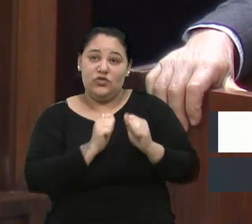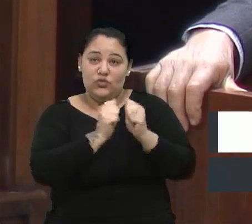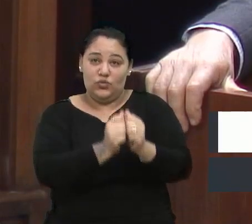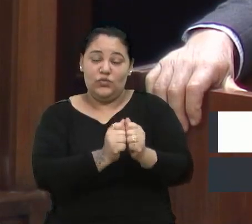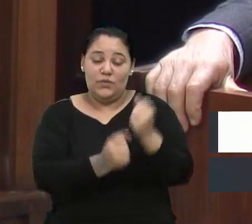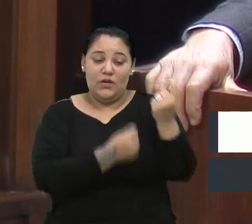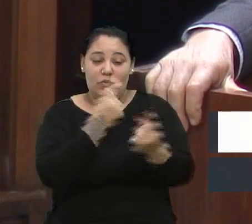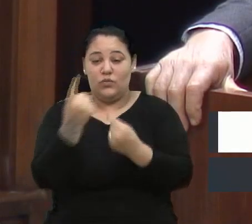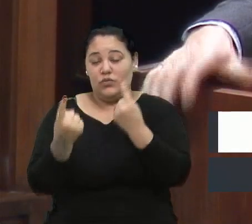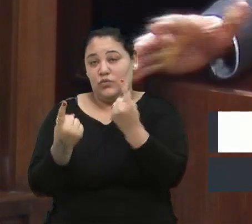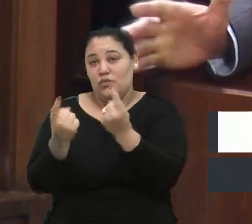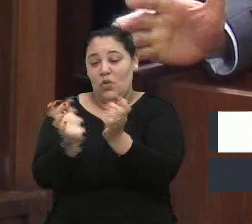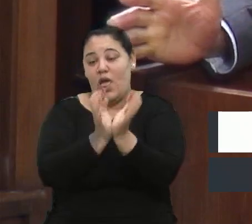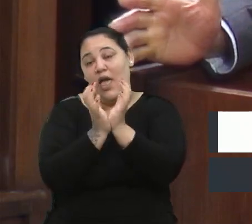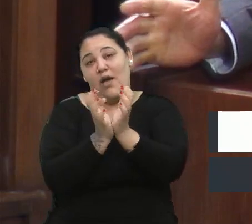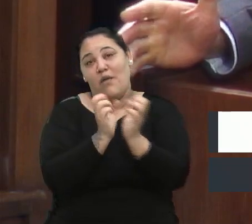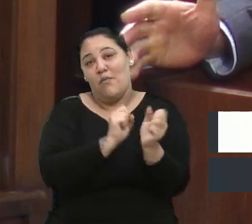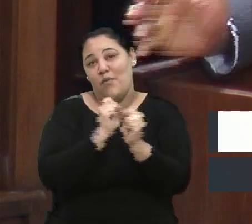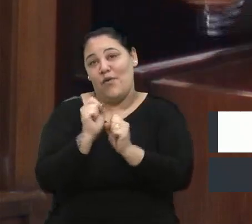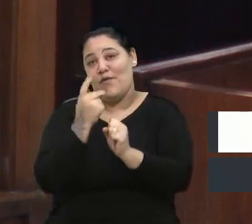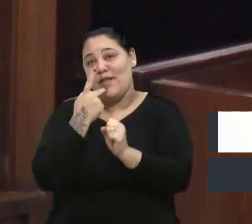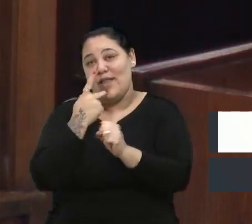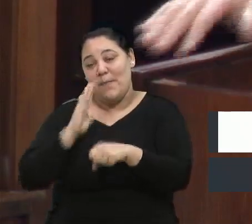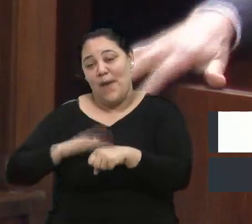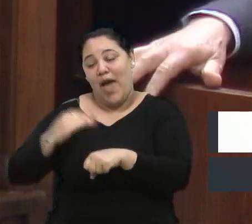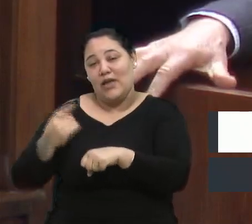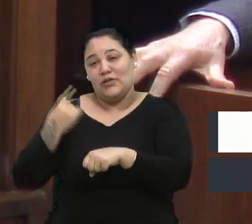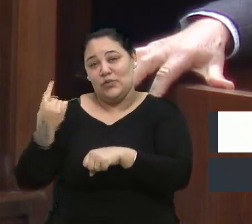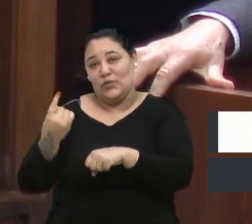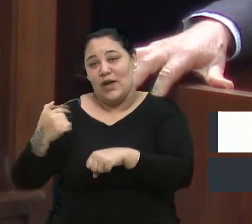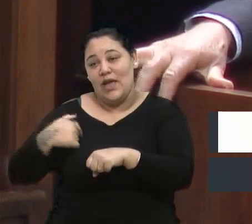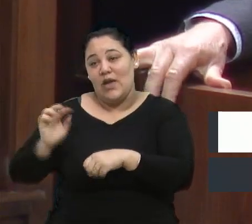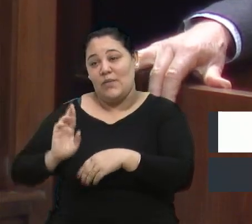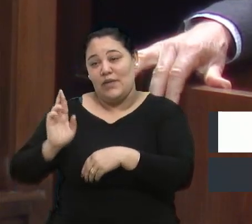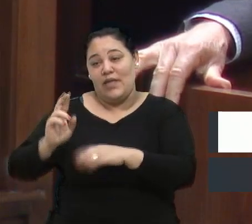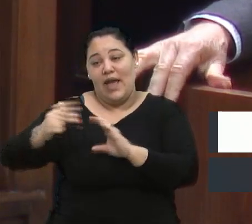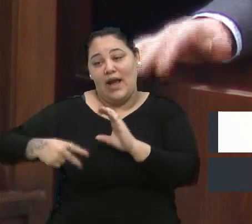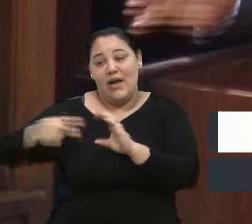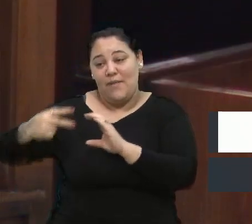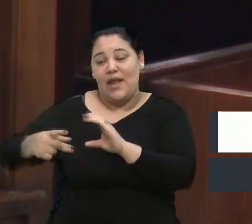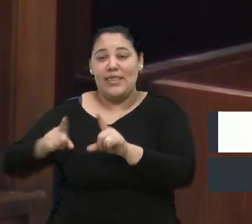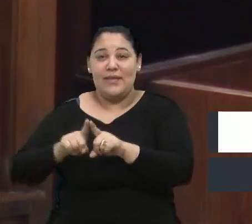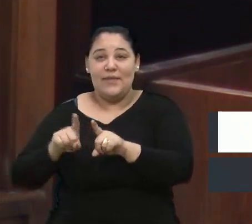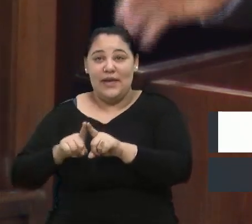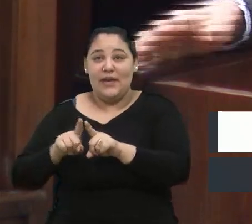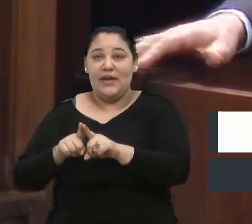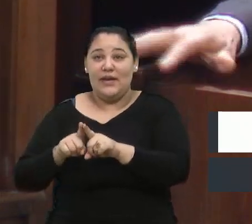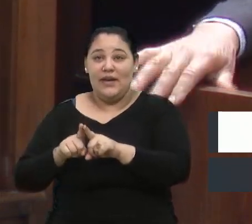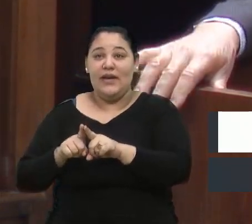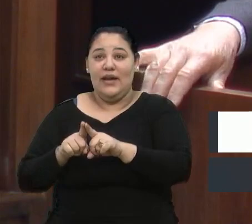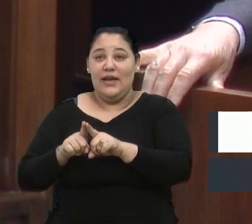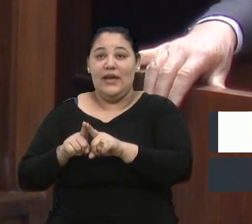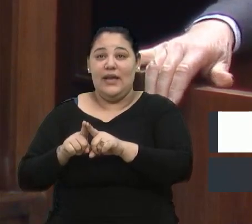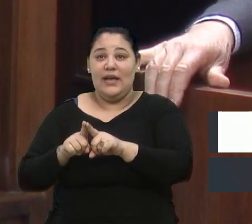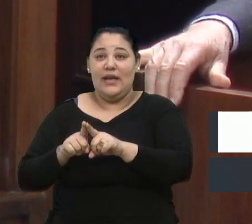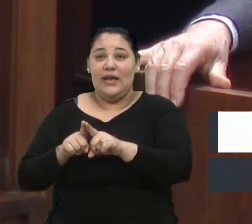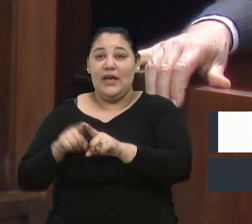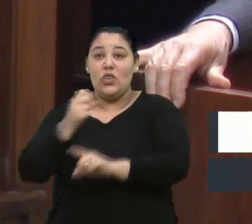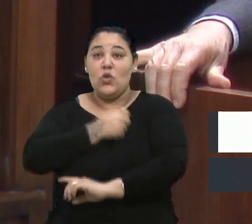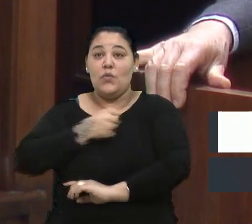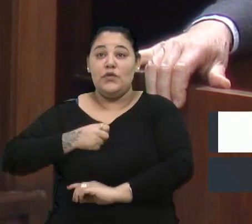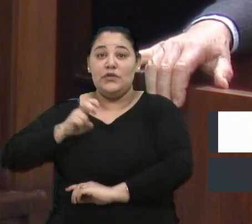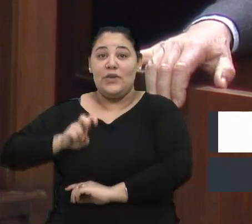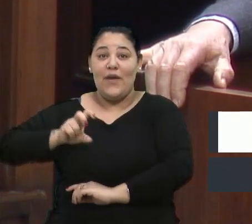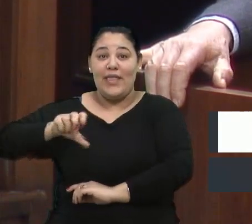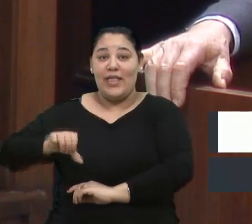colegas, pode-se dizer mais uma. Estive representando a casa de mais uma, sim, a de número 59